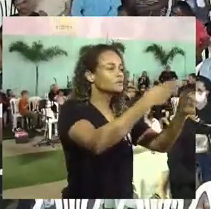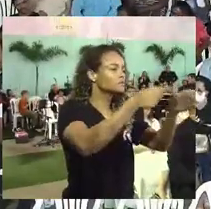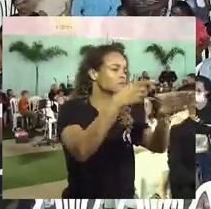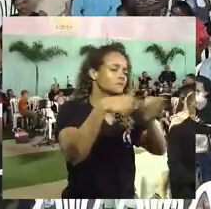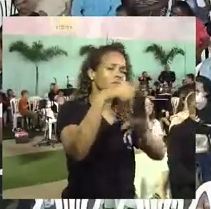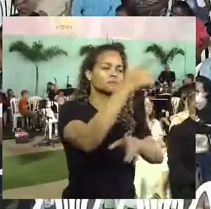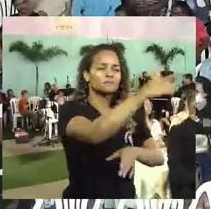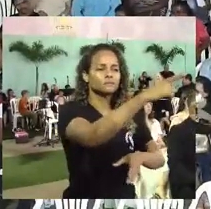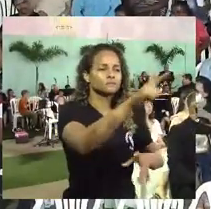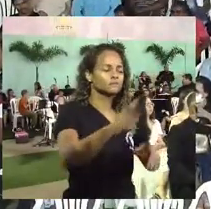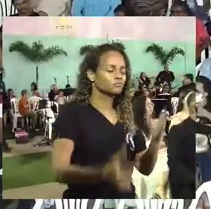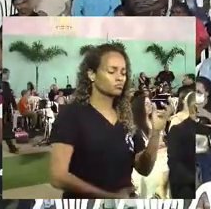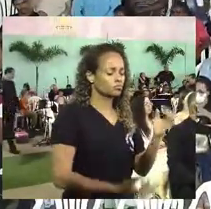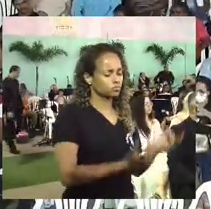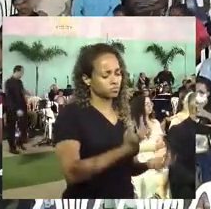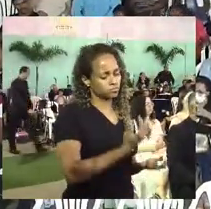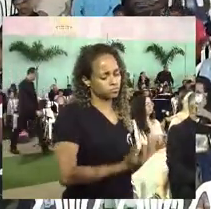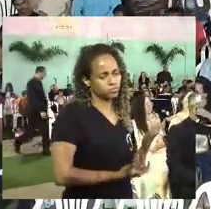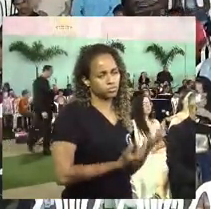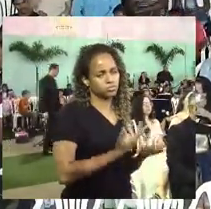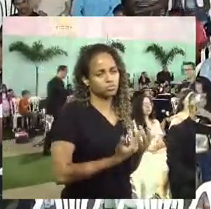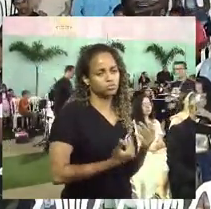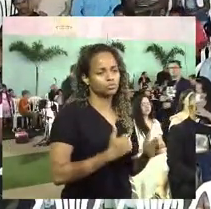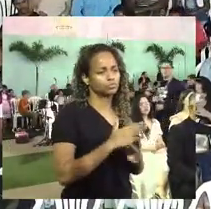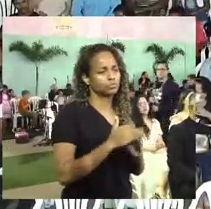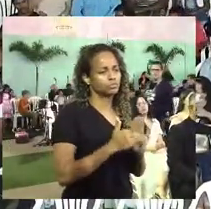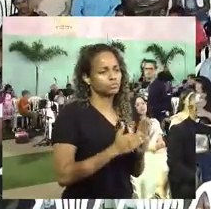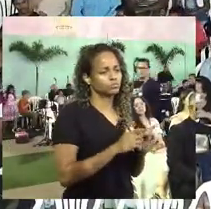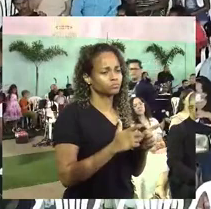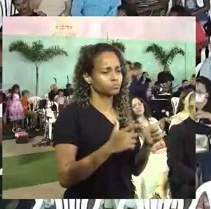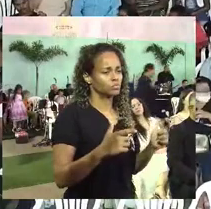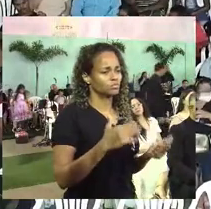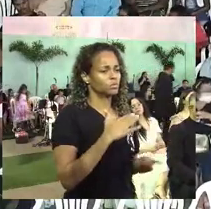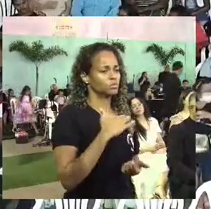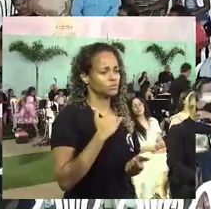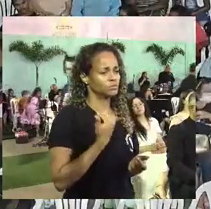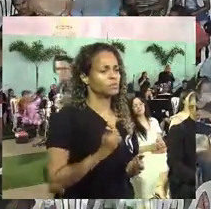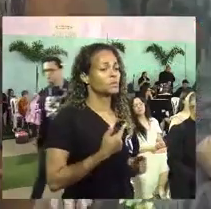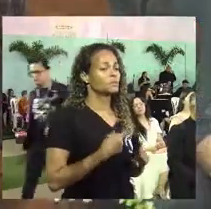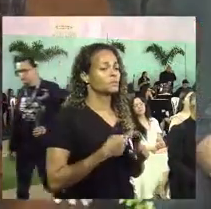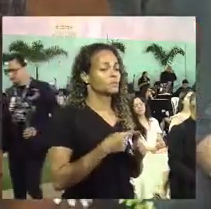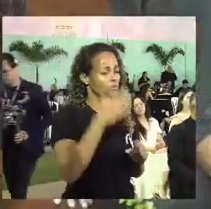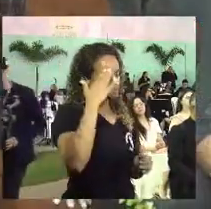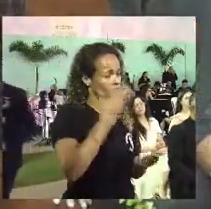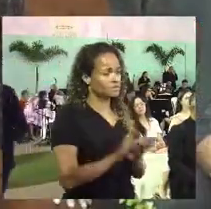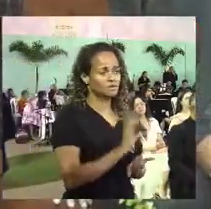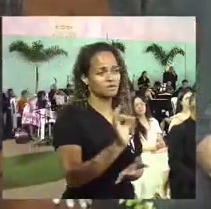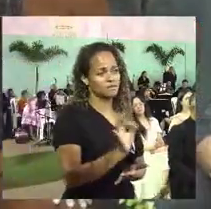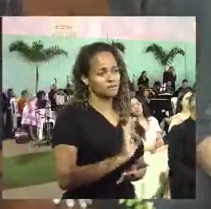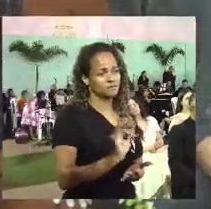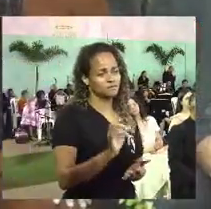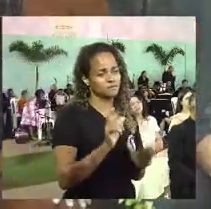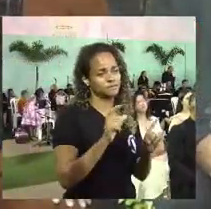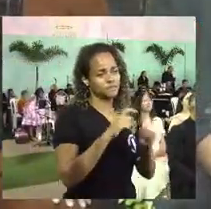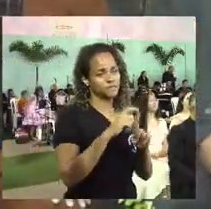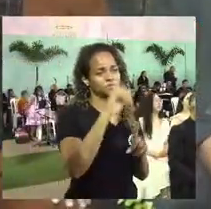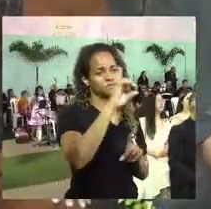pegou fogo sai escapando longe da família porque não creio na palavra